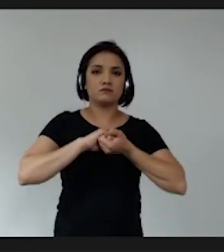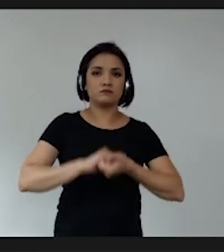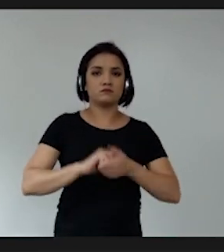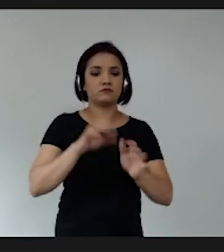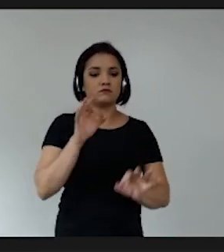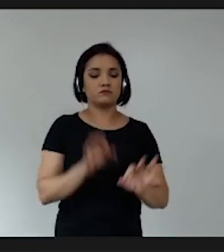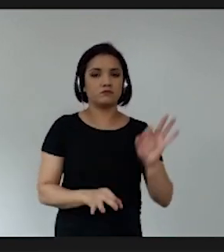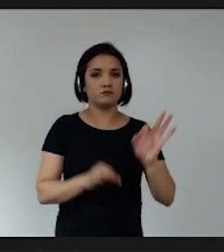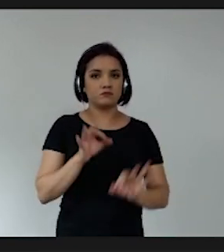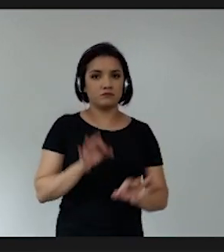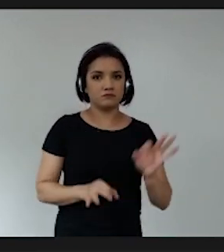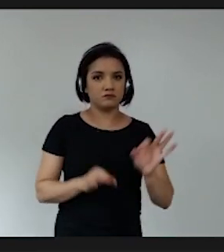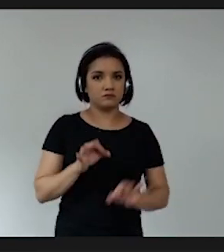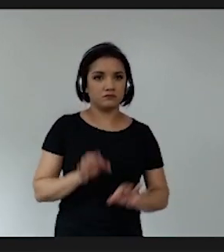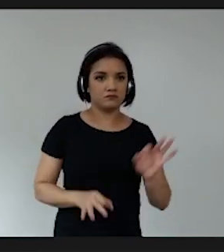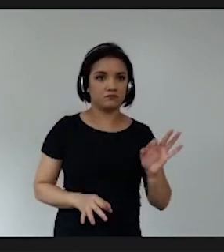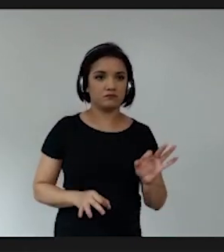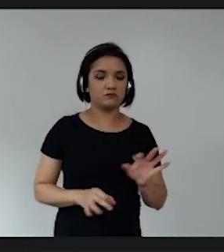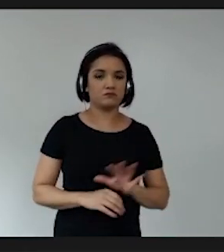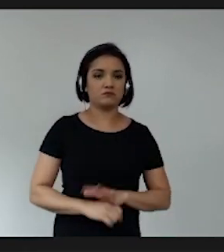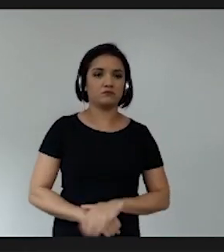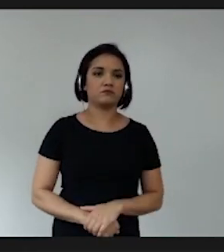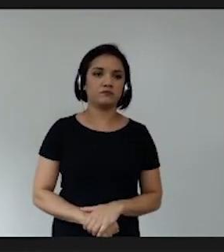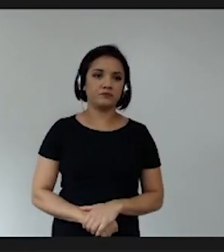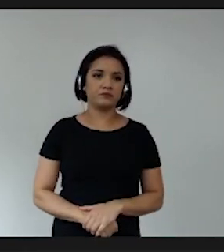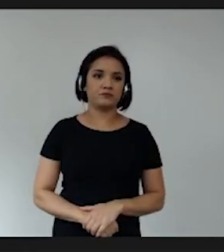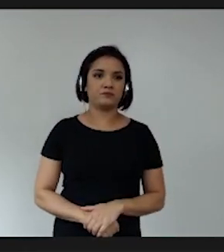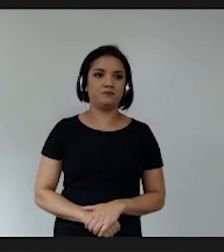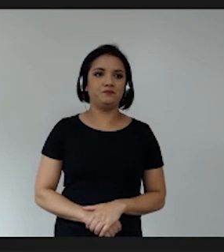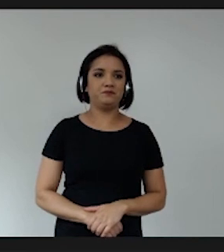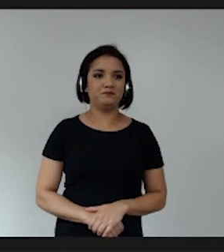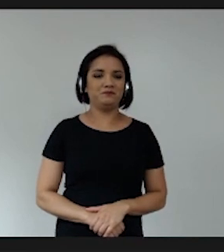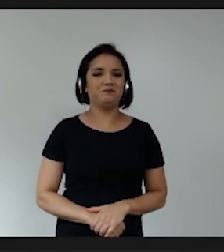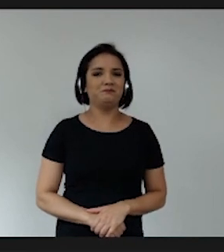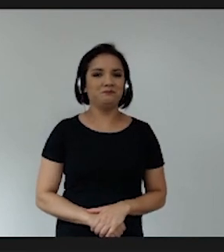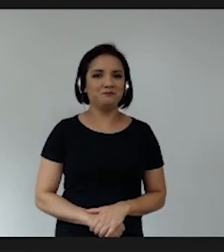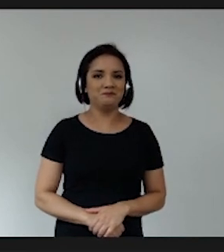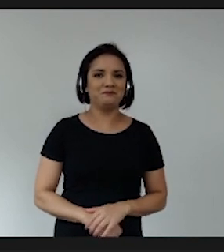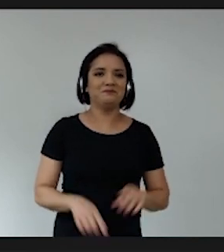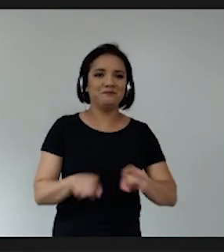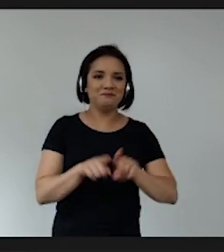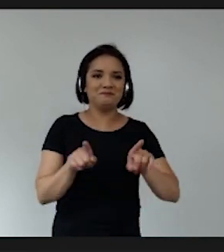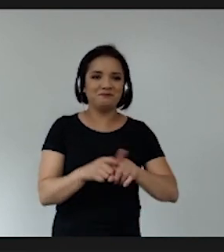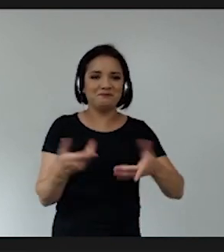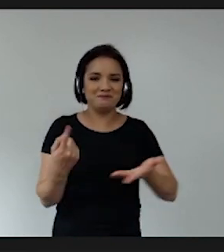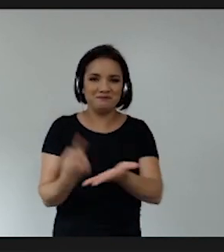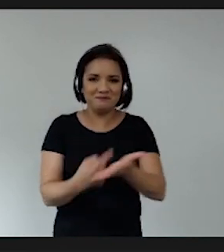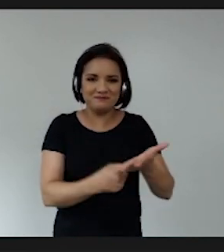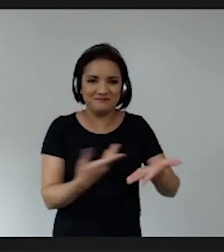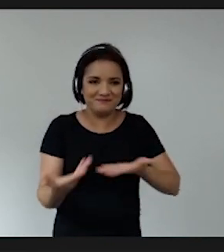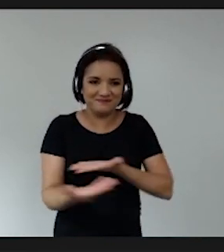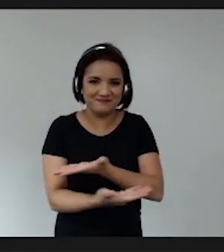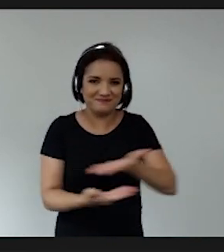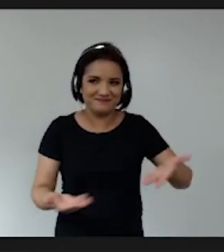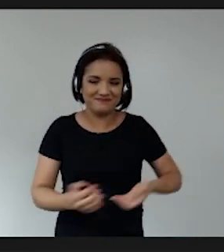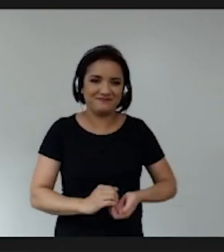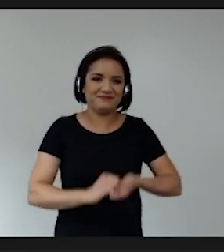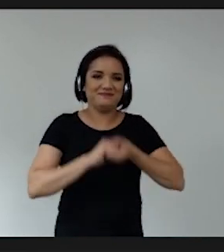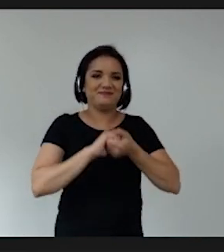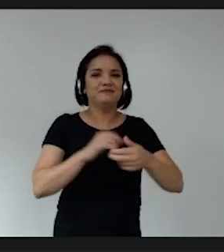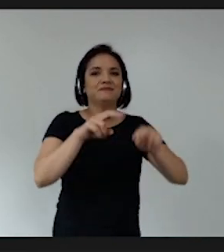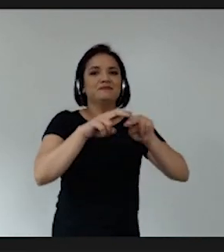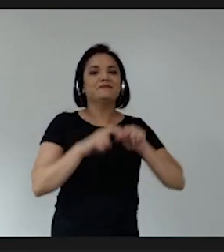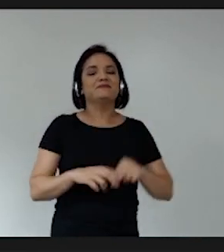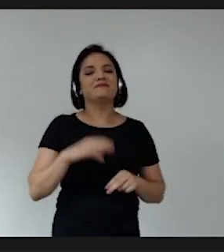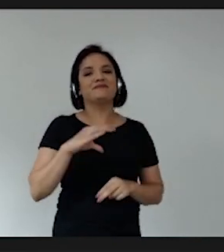judicial, Mediation and the Judicial System, e negociação e mediação avançada pela